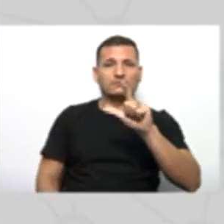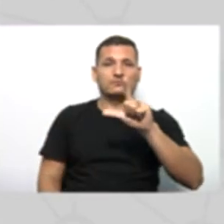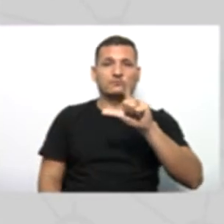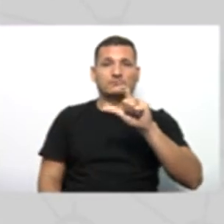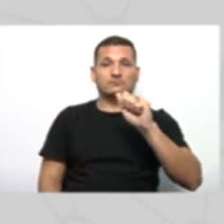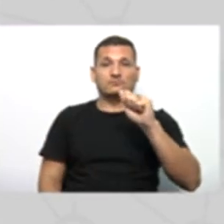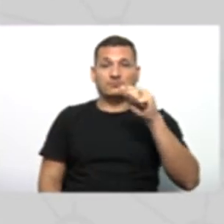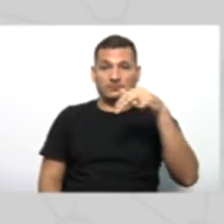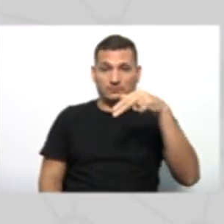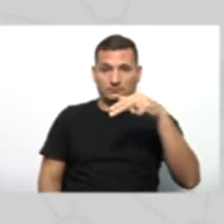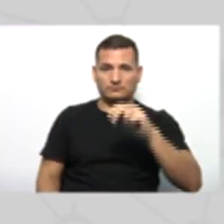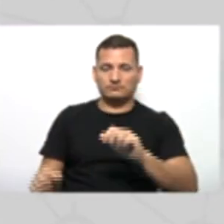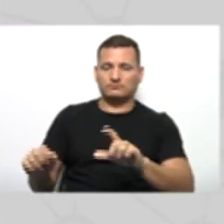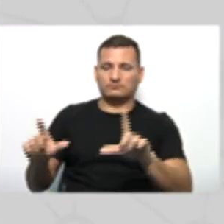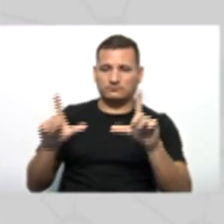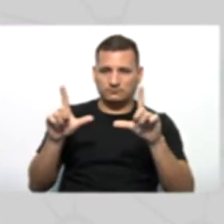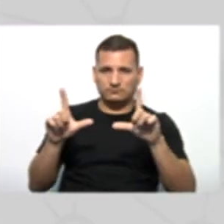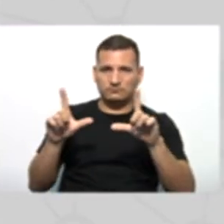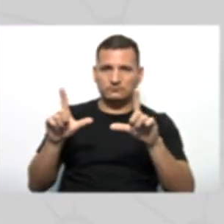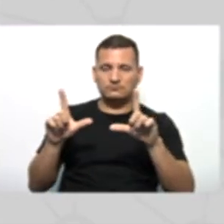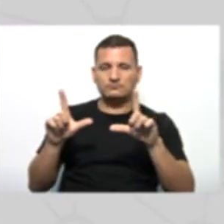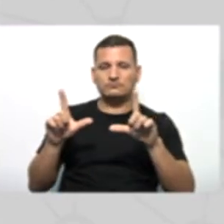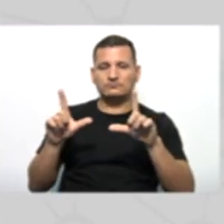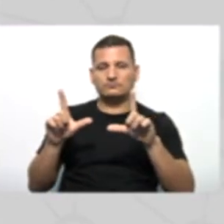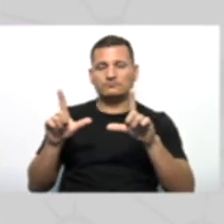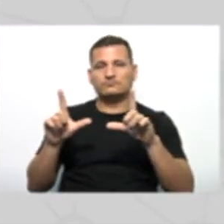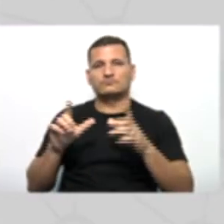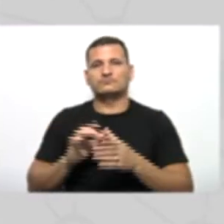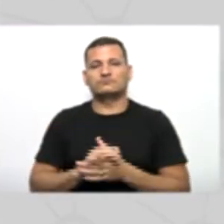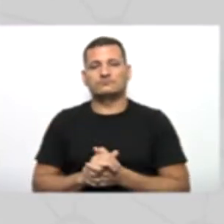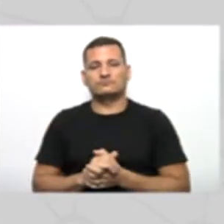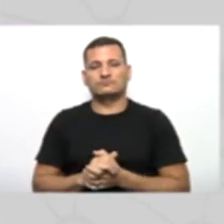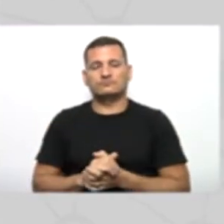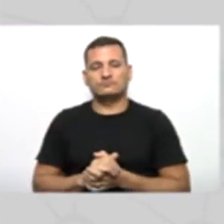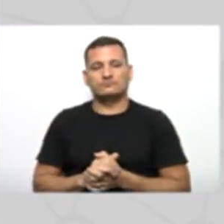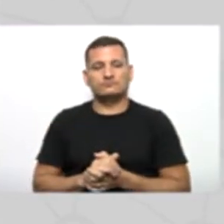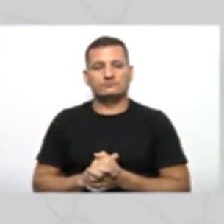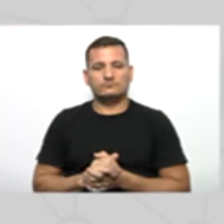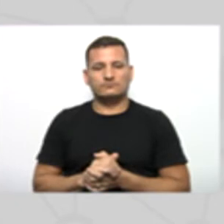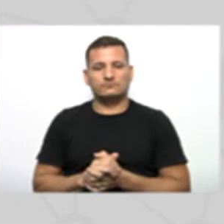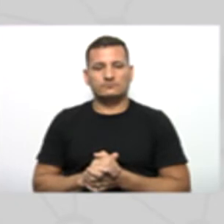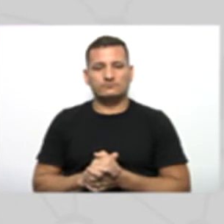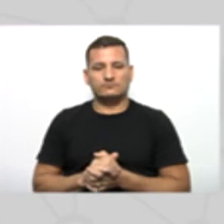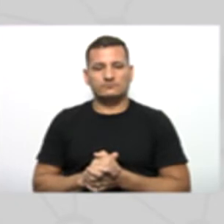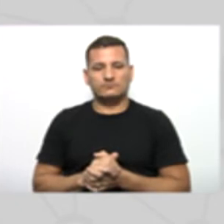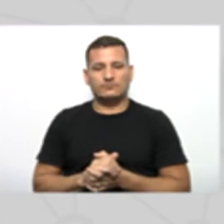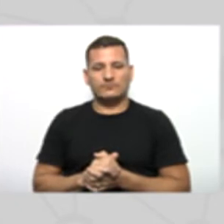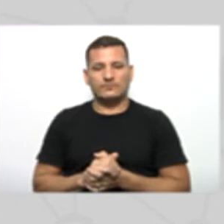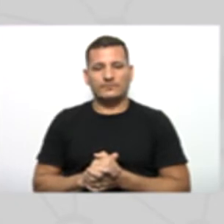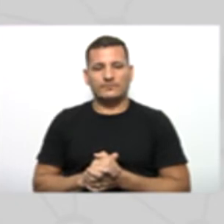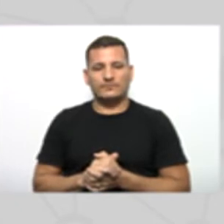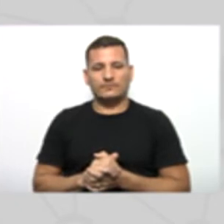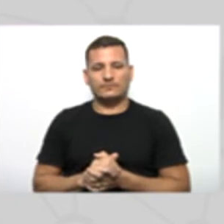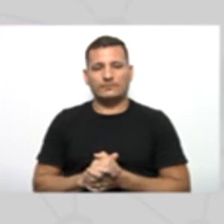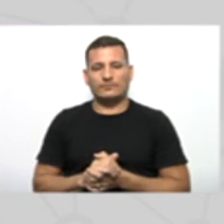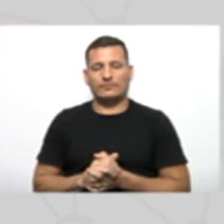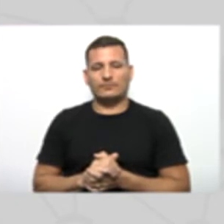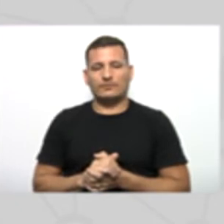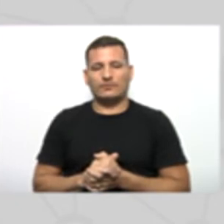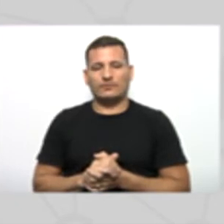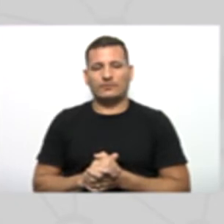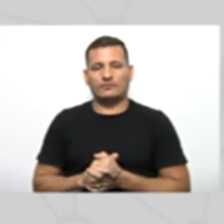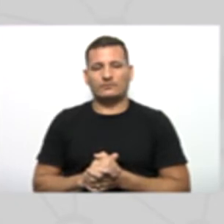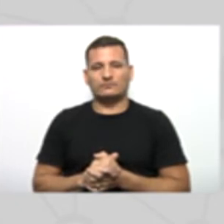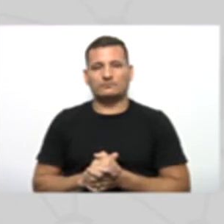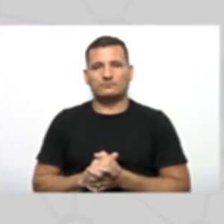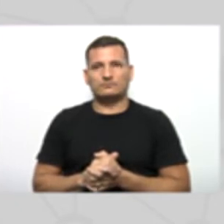que eu atribuí ao meu objeto criado. Só que se eu fizer isso daqui, ó,